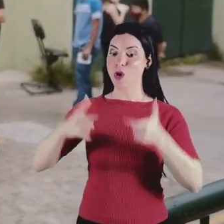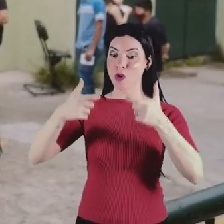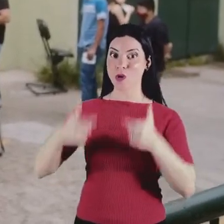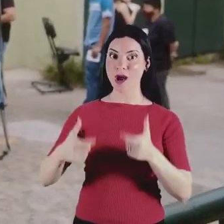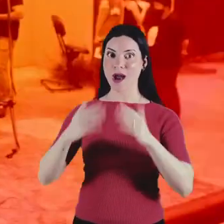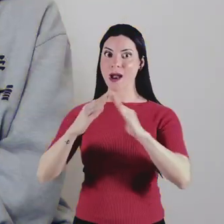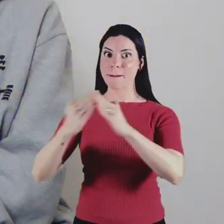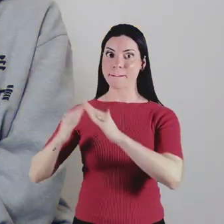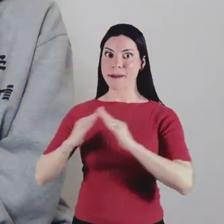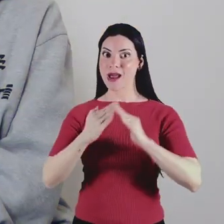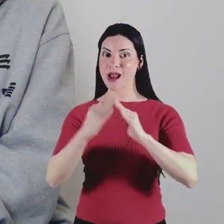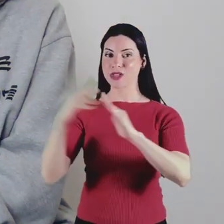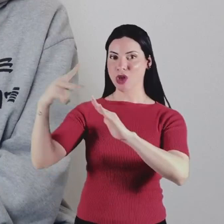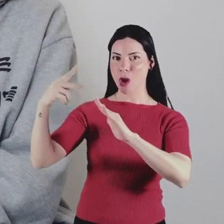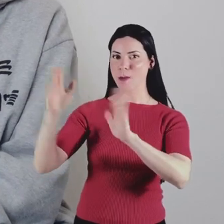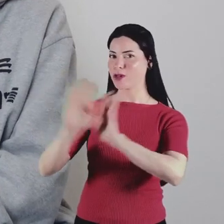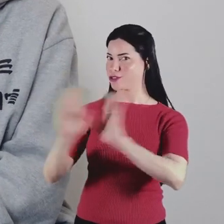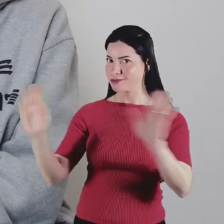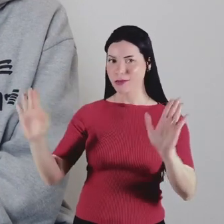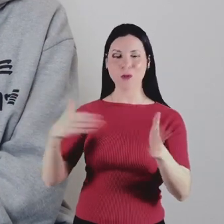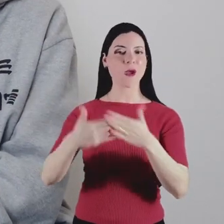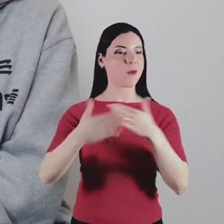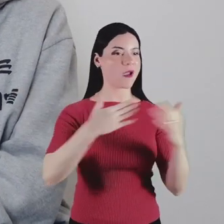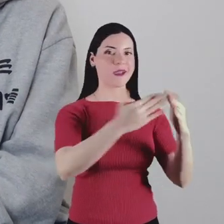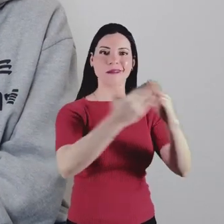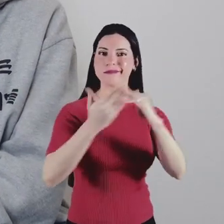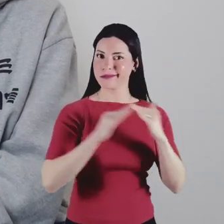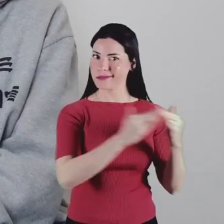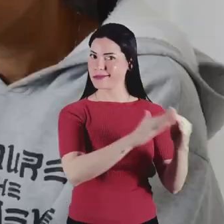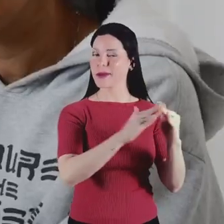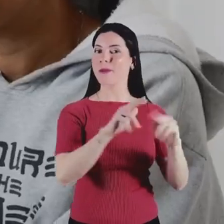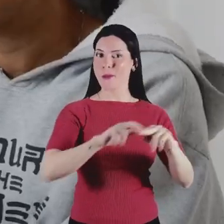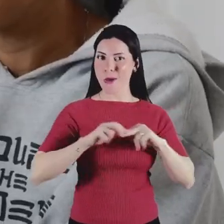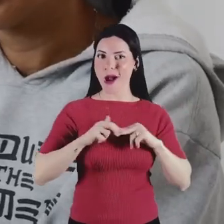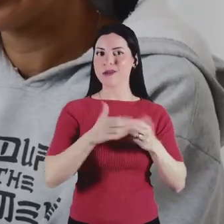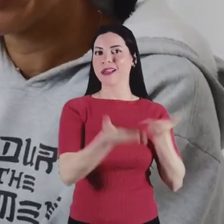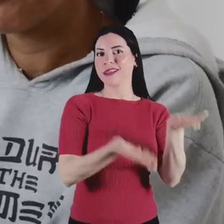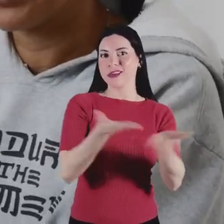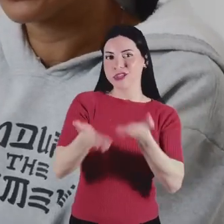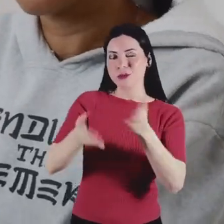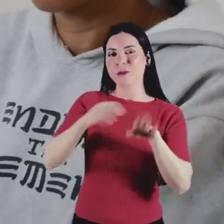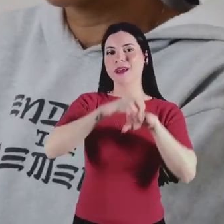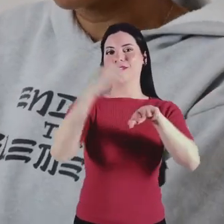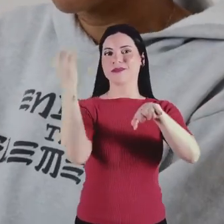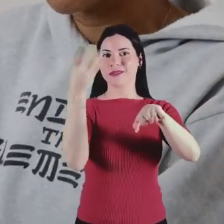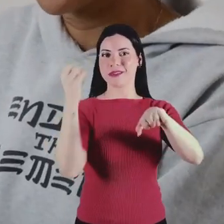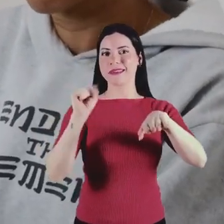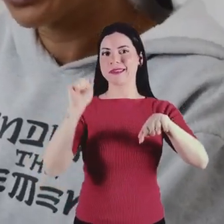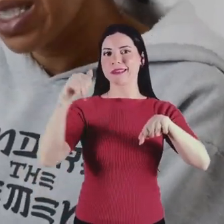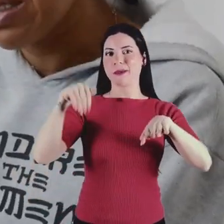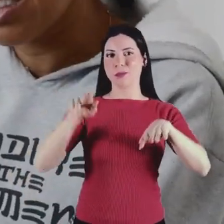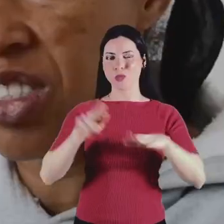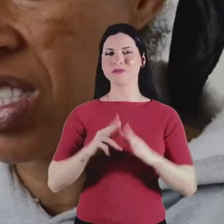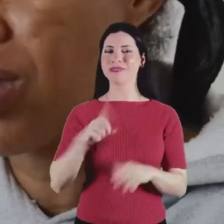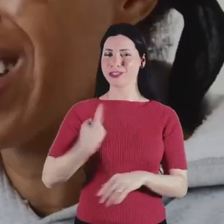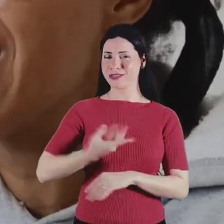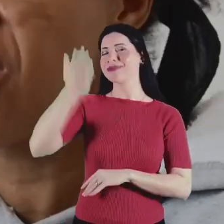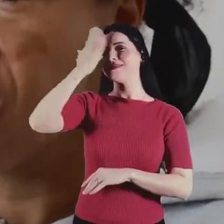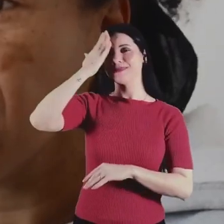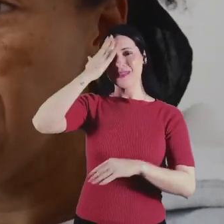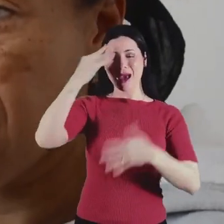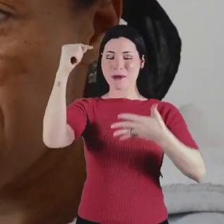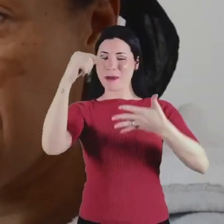de Paraisópolis, mas é um problema periférico, o atendimento do SAMU. Com a pandemia, a gente sabia que a gente estava no final da lista, a gente